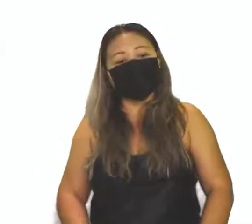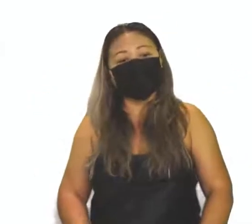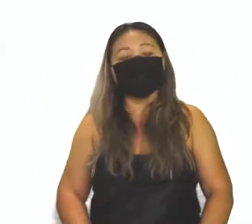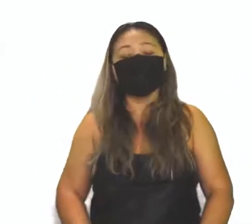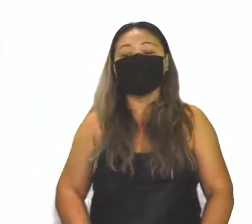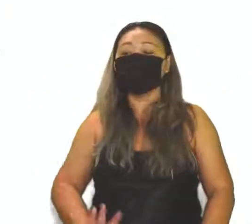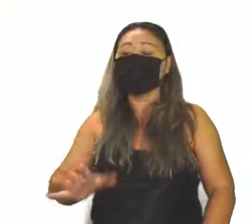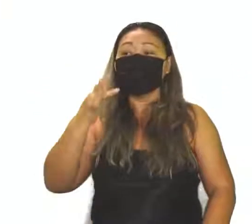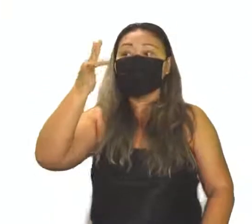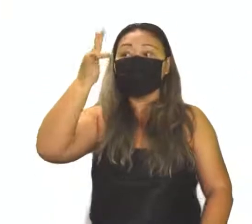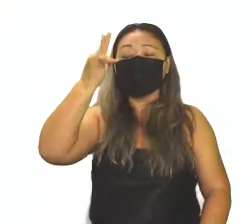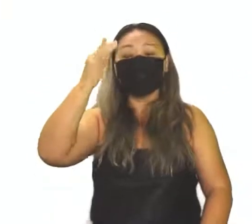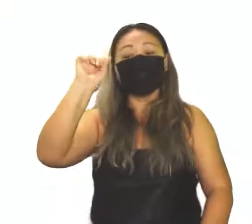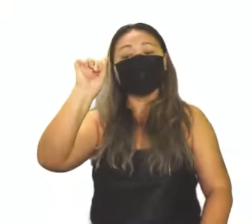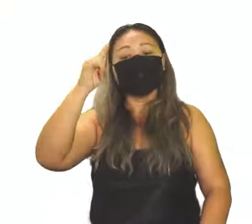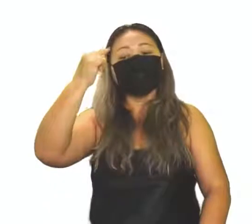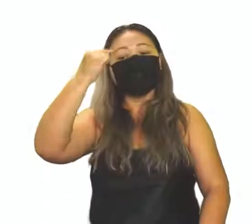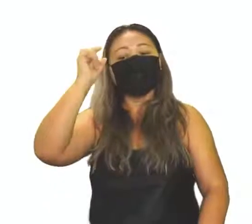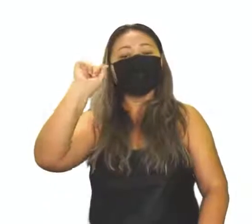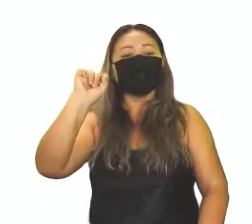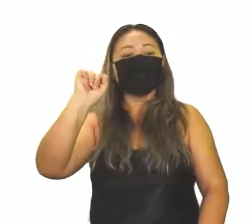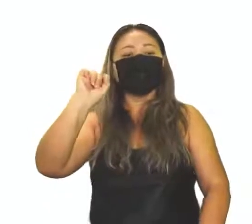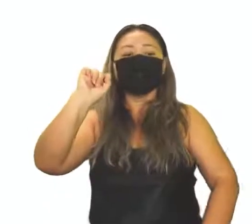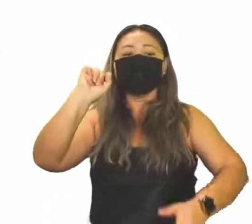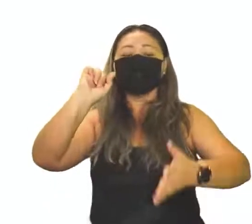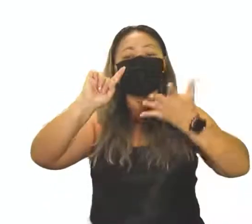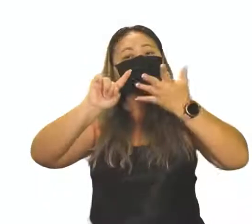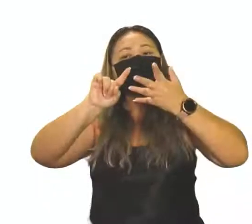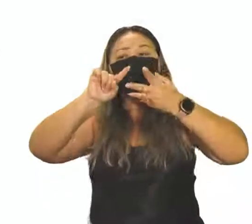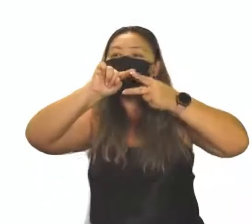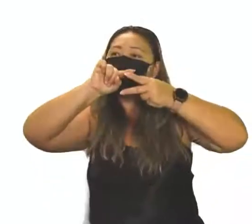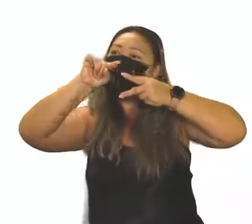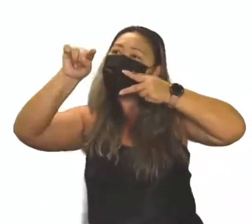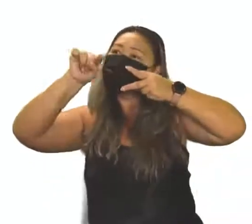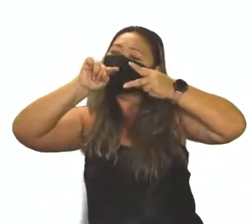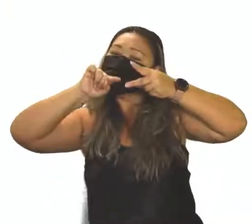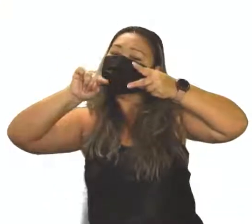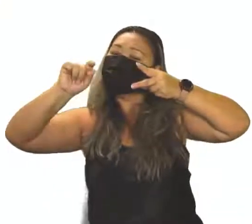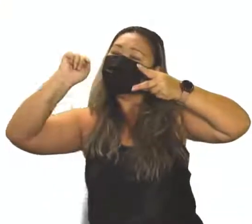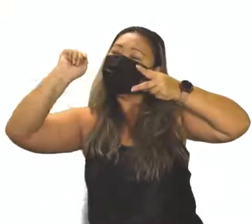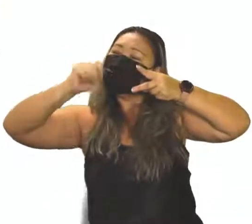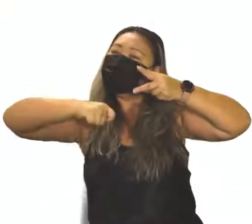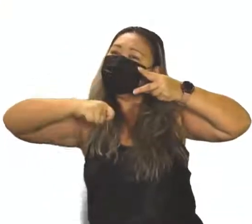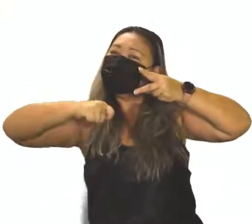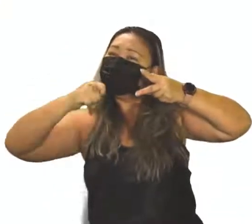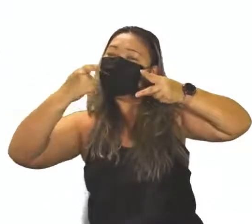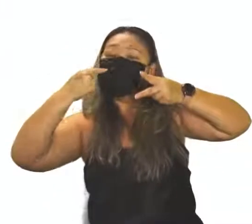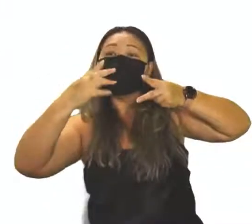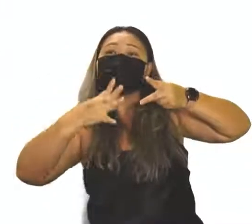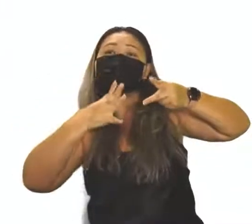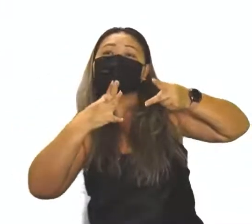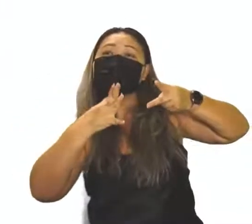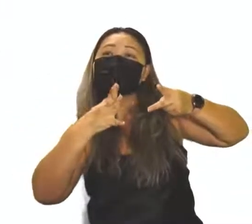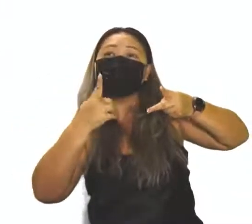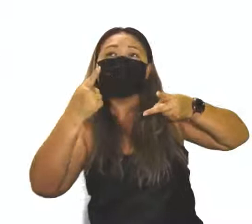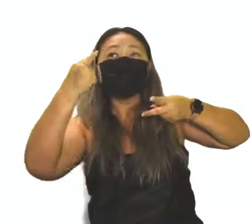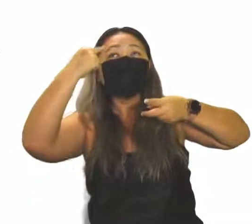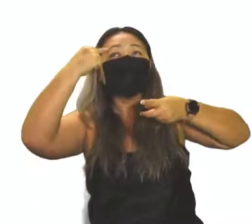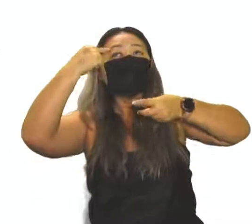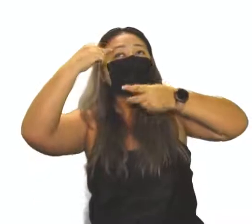Então, filosoficamente, racionando, eu tenho que criar vários pontos de visão, a capacidade de conhecer esse objeto, pela minha